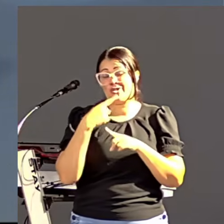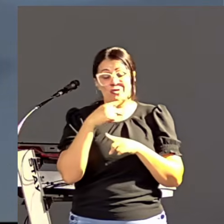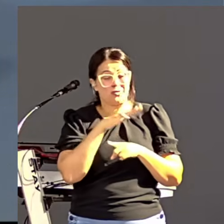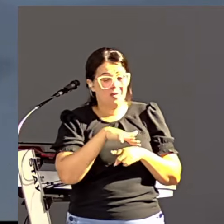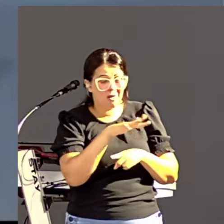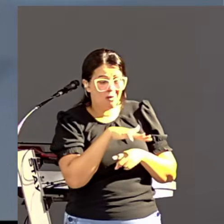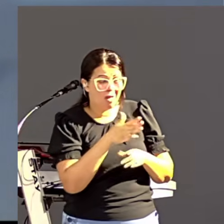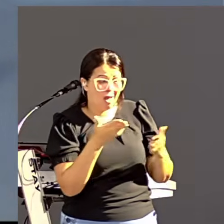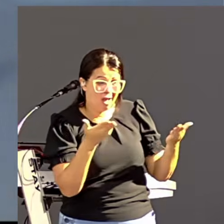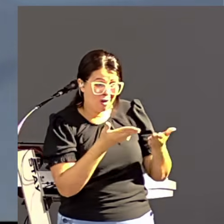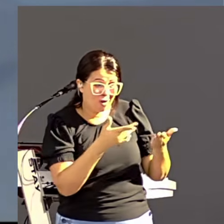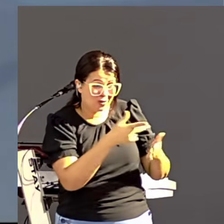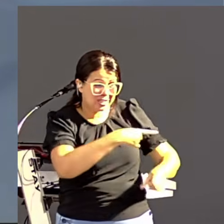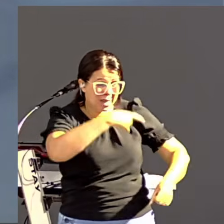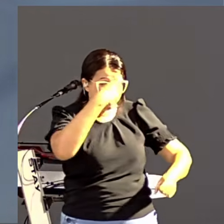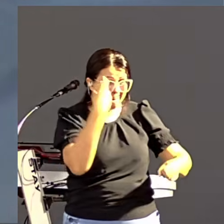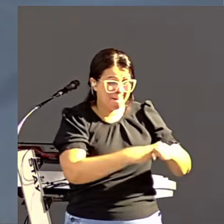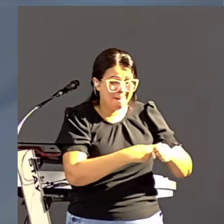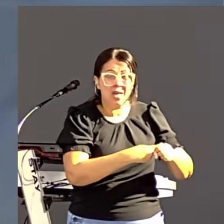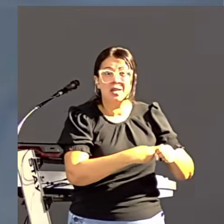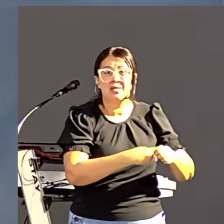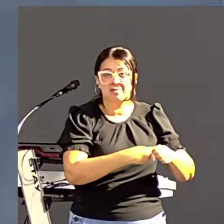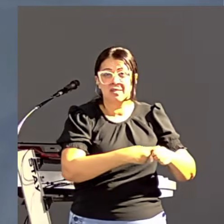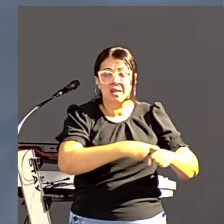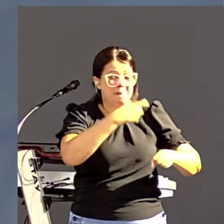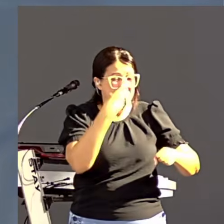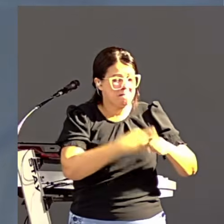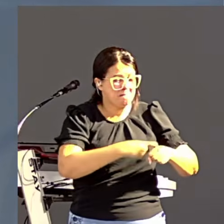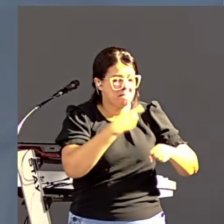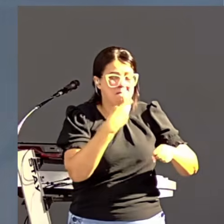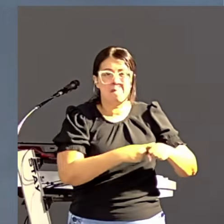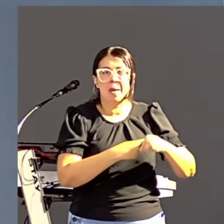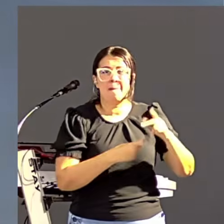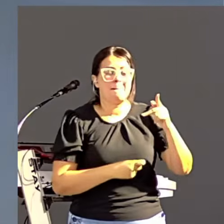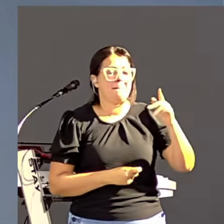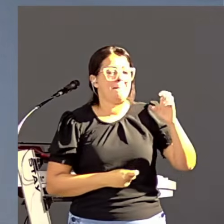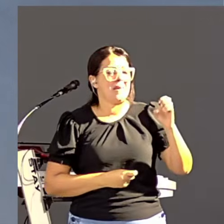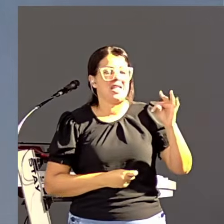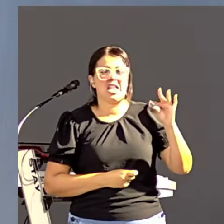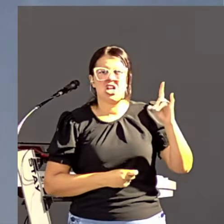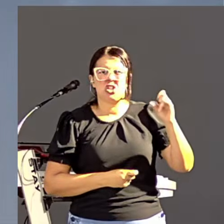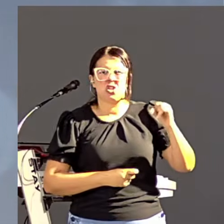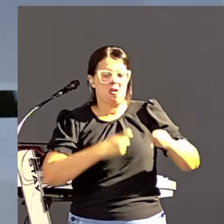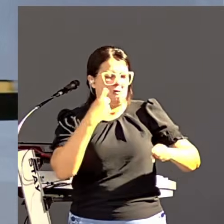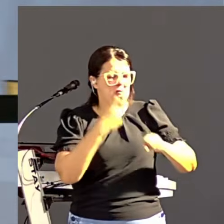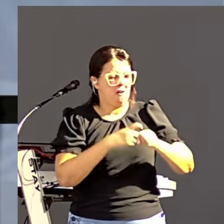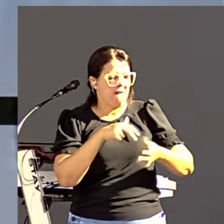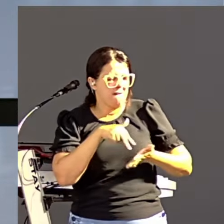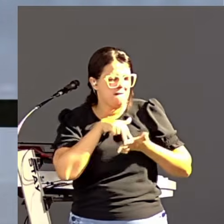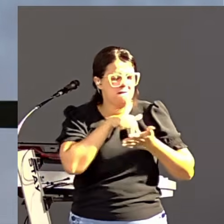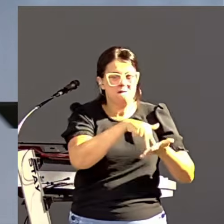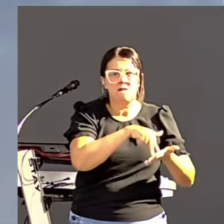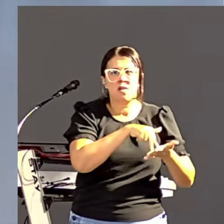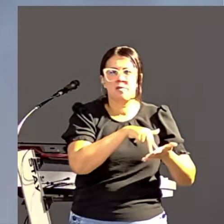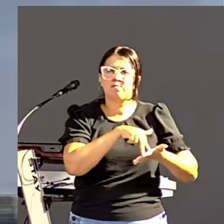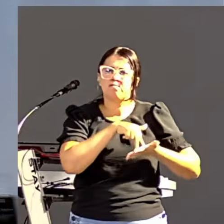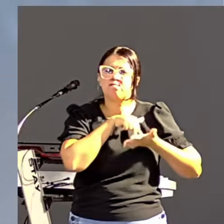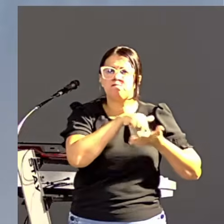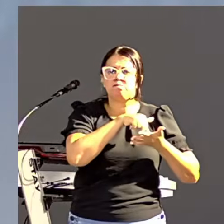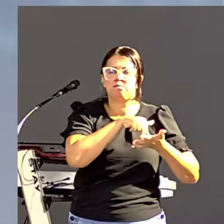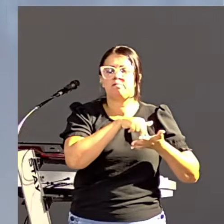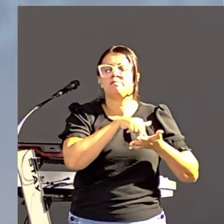é pedra, você é Petrus, você é rocha, você é